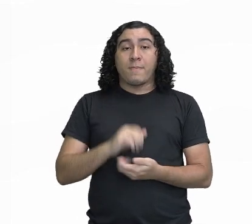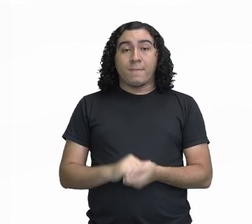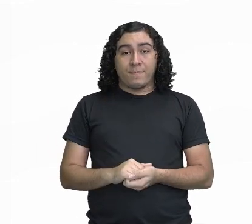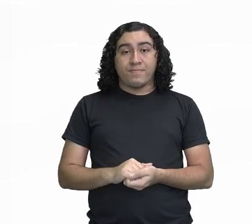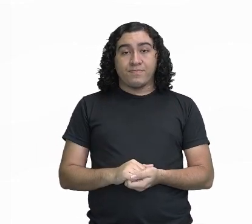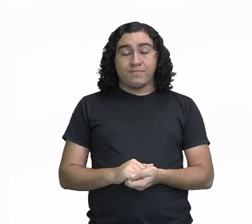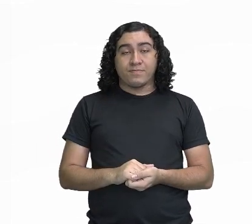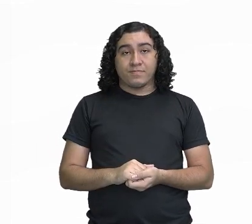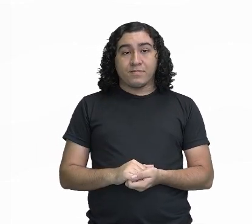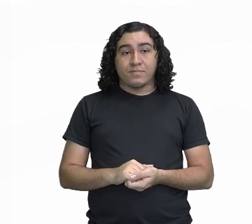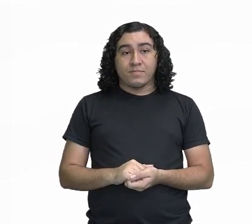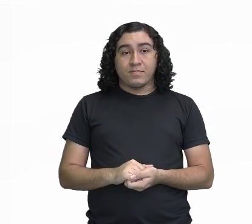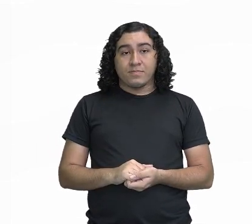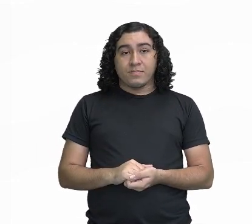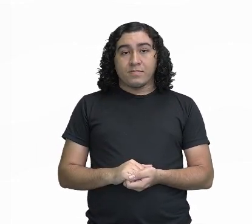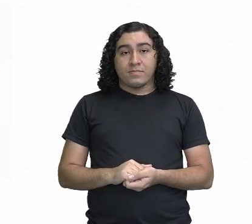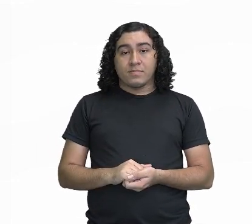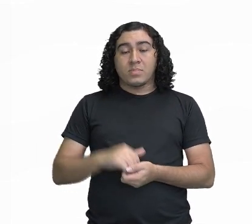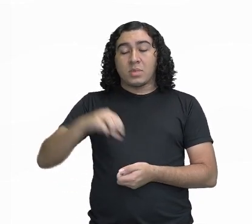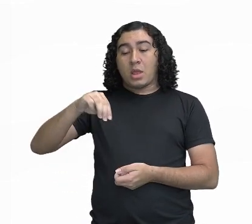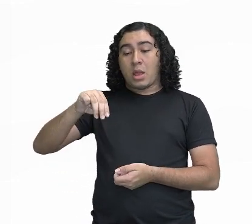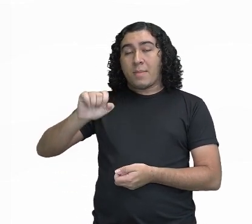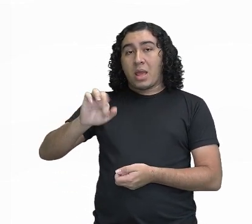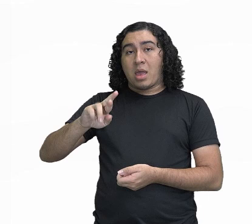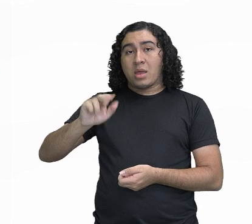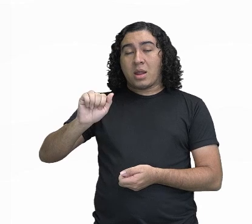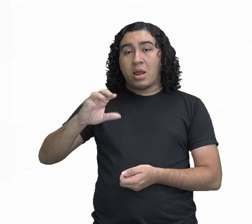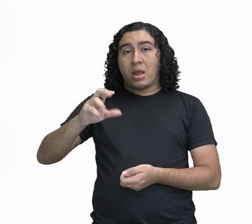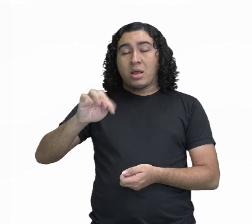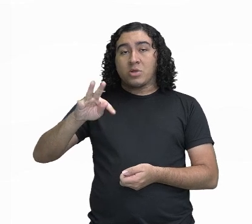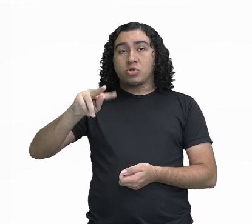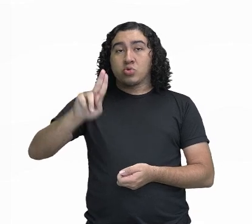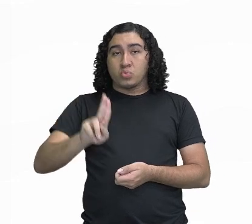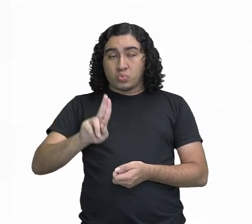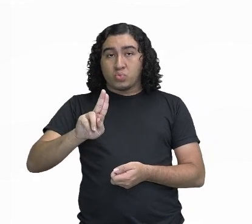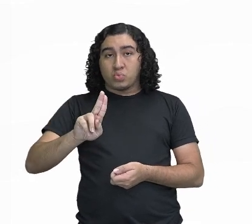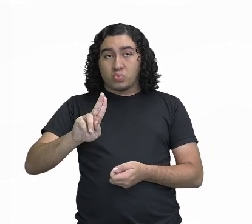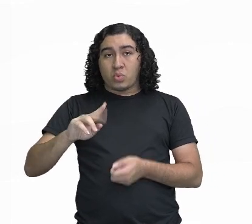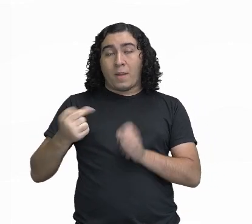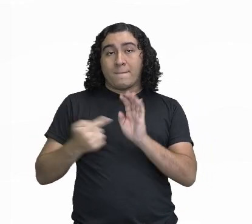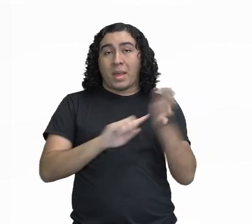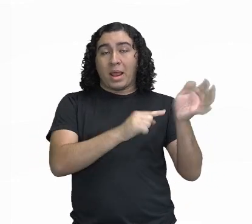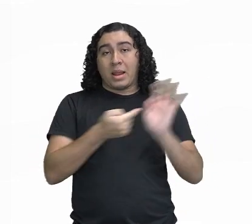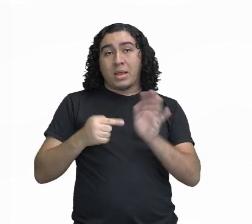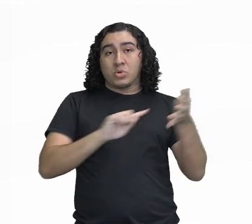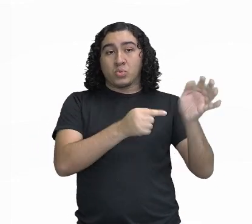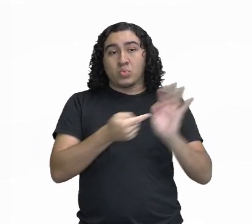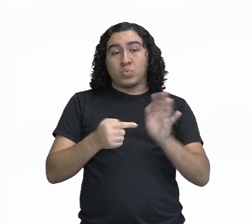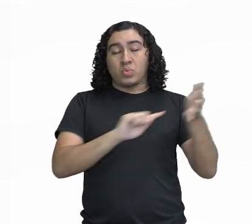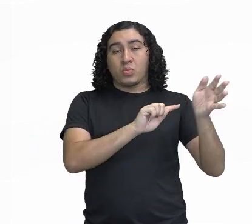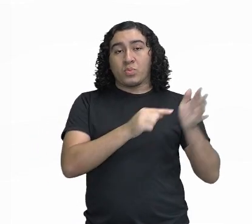maracatu-nação, que ocorre em Recife, em Pernambuco. O maracatu-nação, como vocês podem ver a